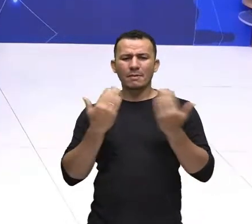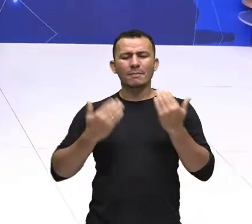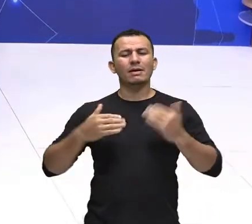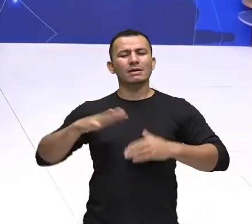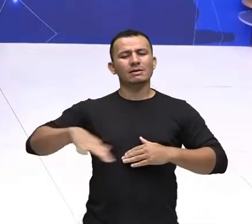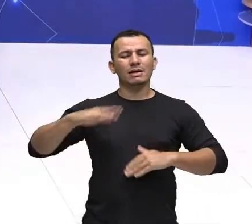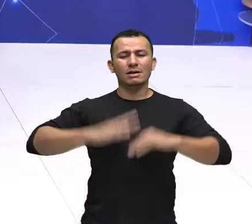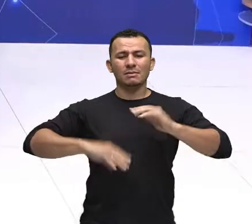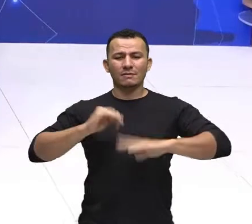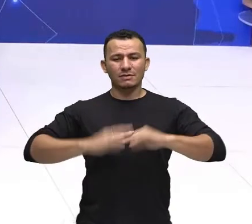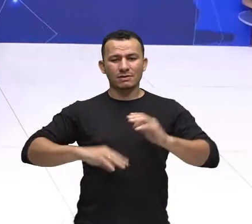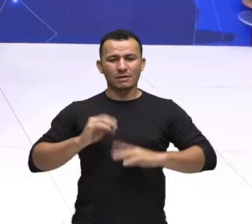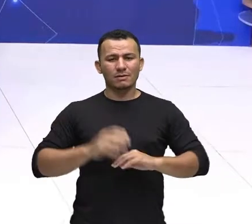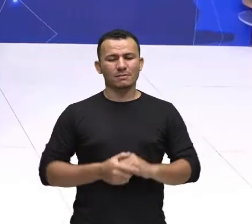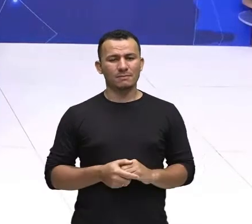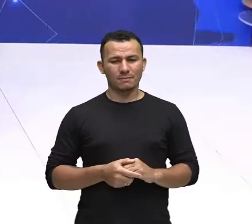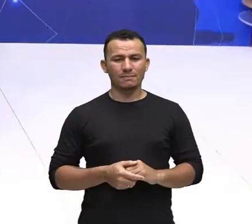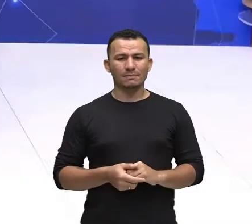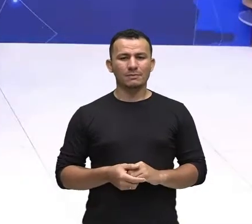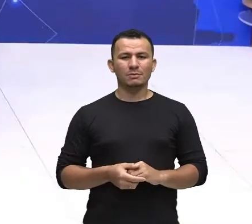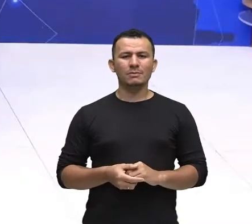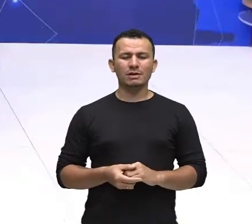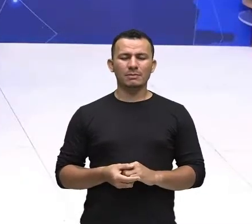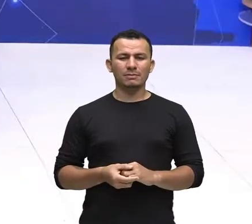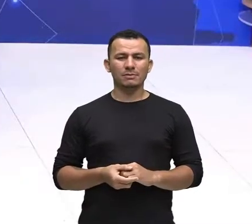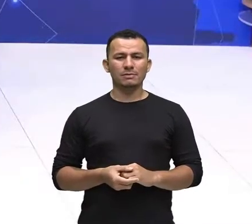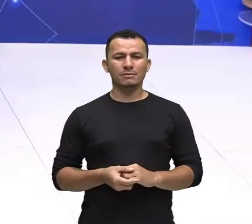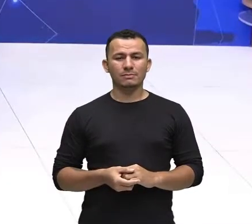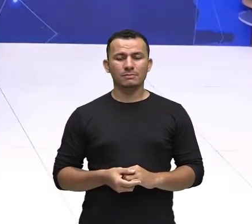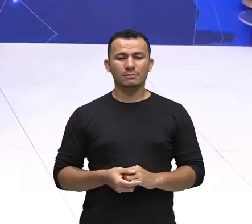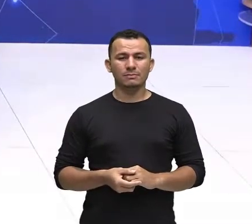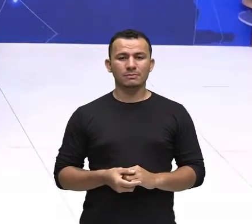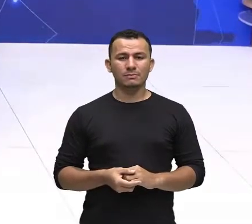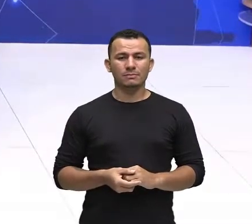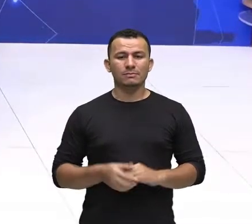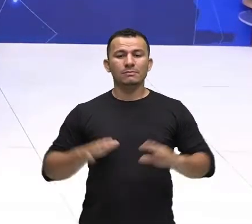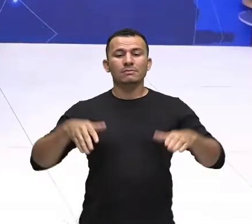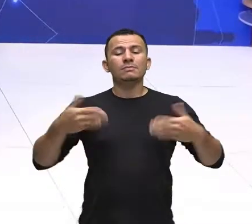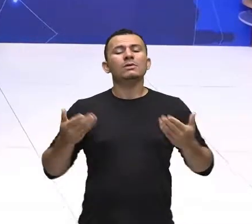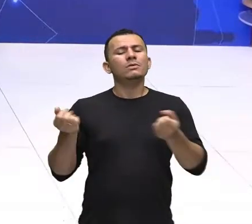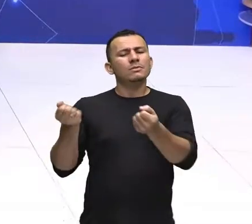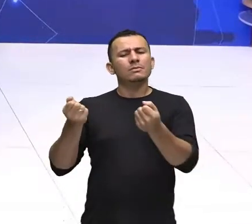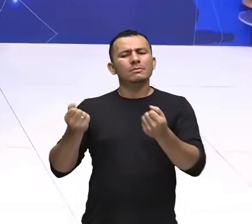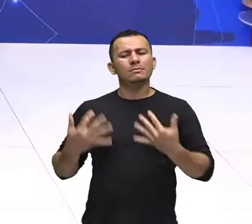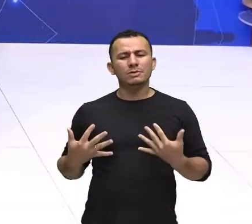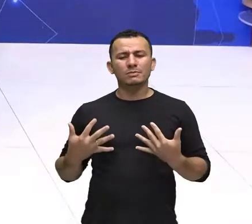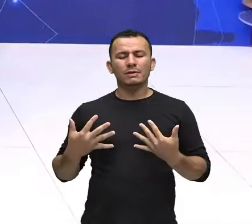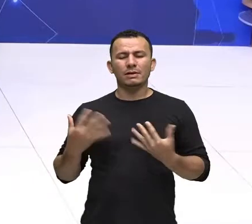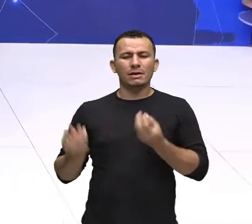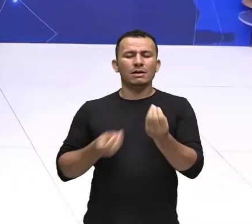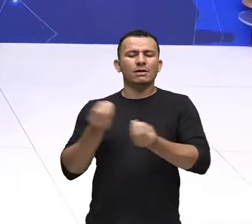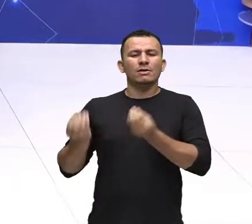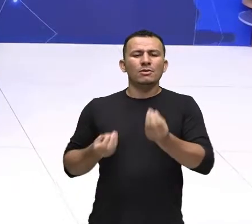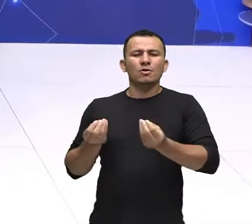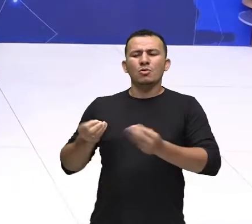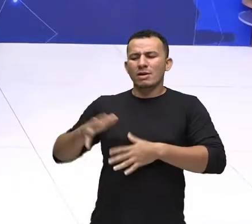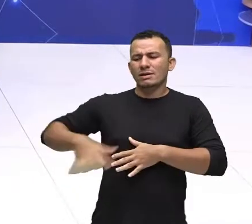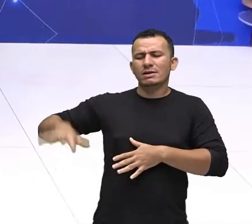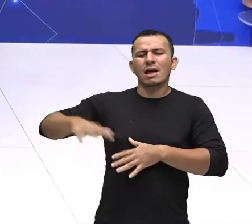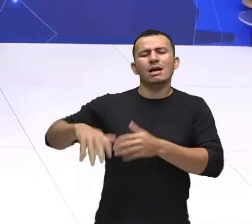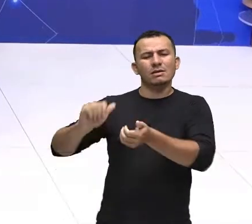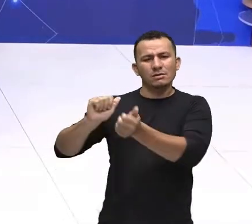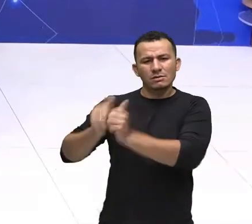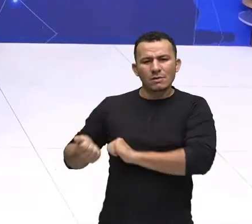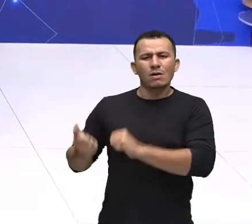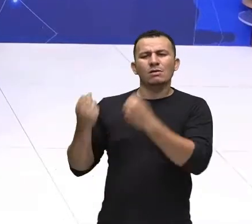vocês algumas novas nuances, algumas novas discussões. Paulo, e aí, me fala um pouquinho dessa dinâmica das atividades físicas. A gente